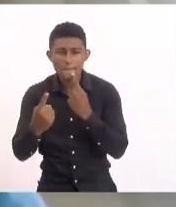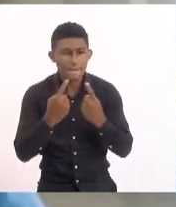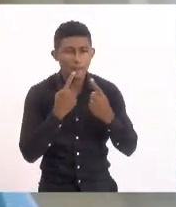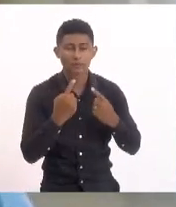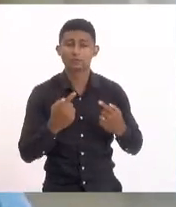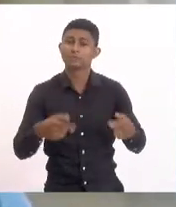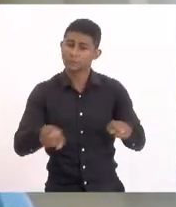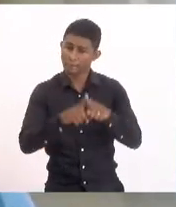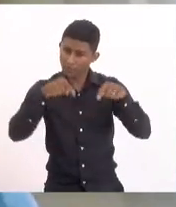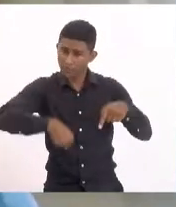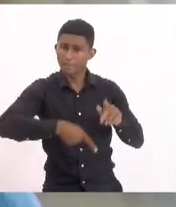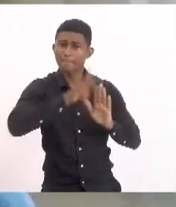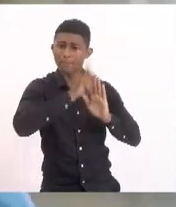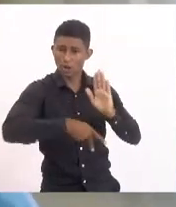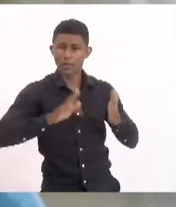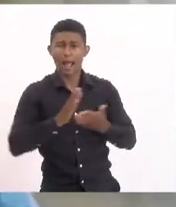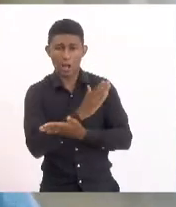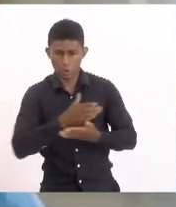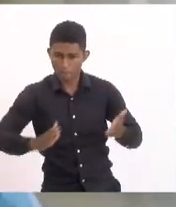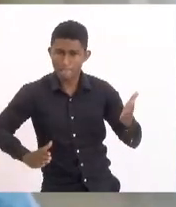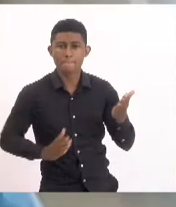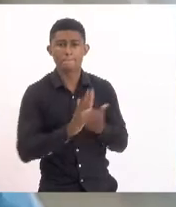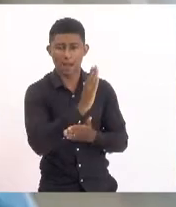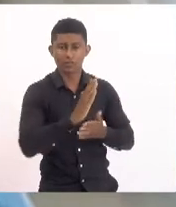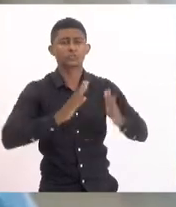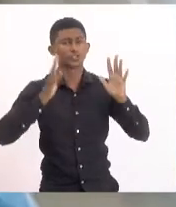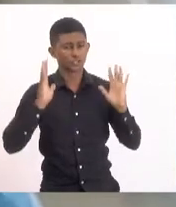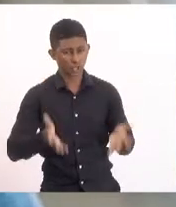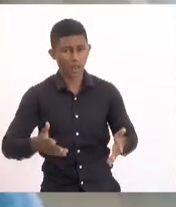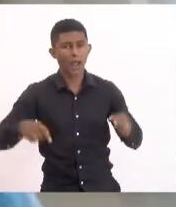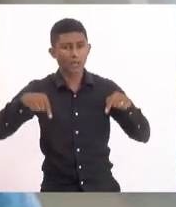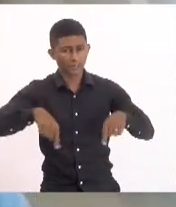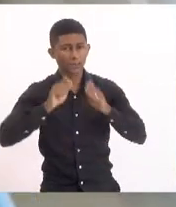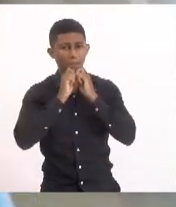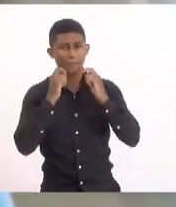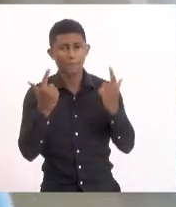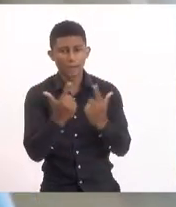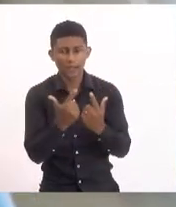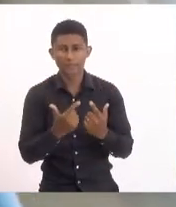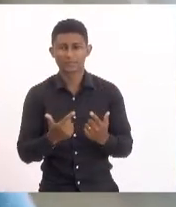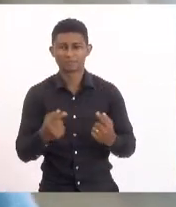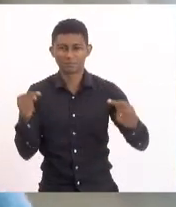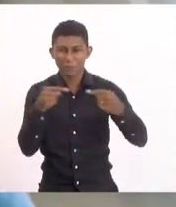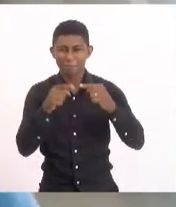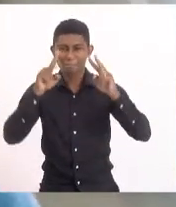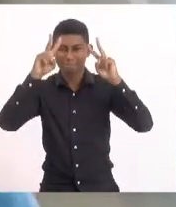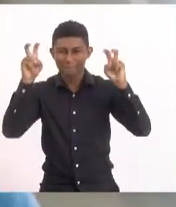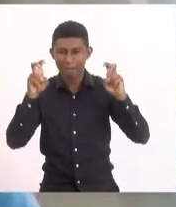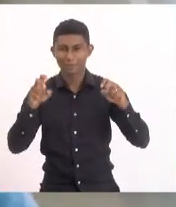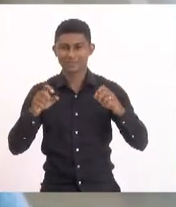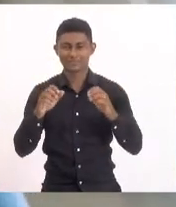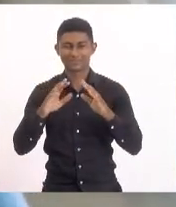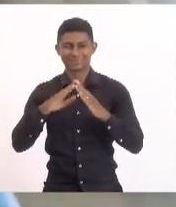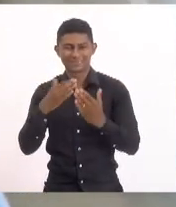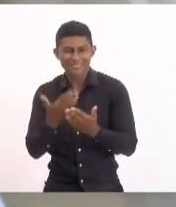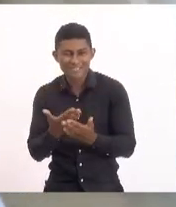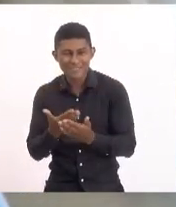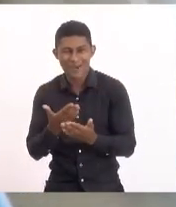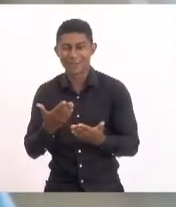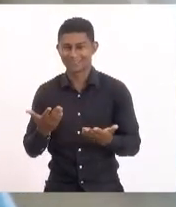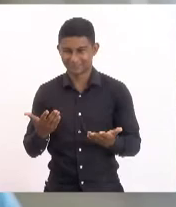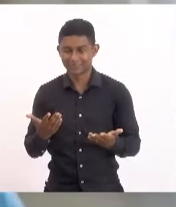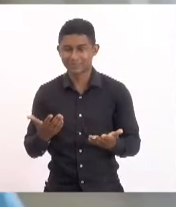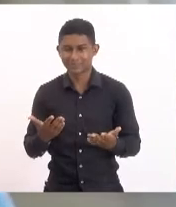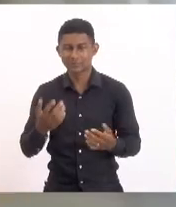alguns projetos aqui nessa casa que diziam respeito a esse tema, a educação e a pandemia, projeto que tratou